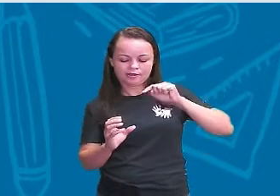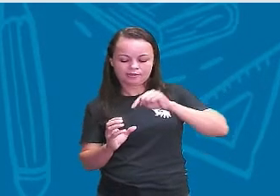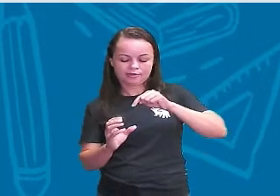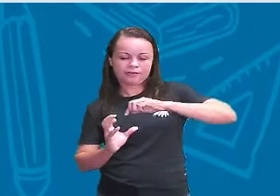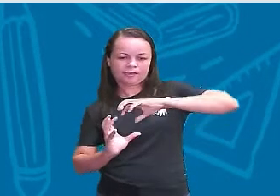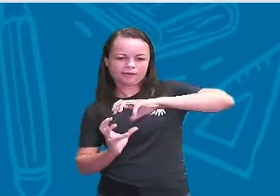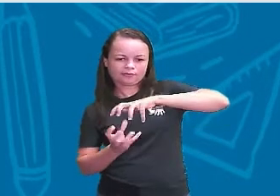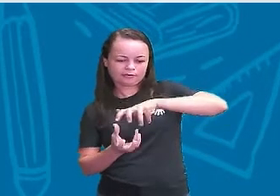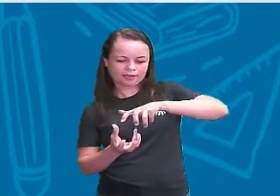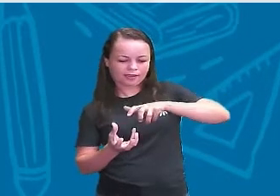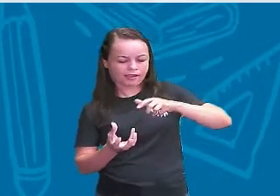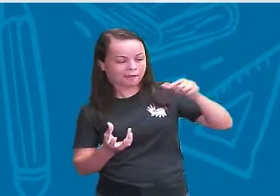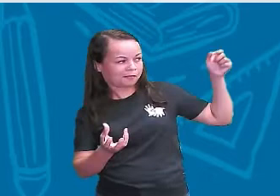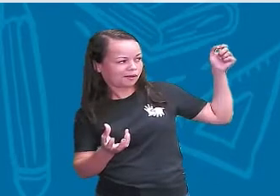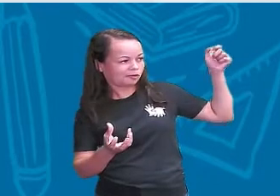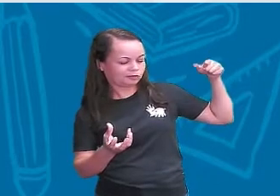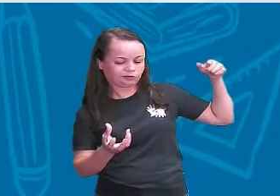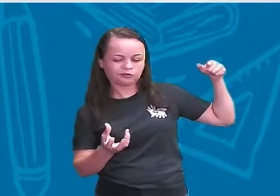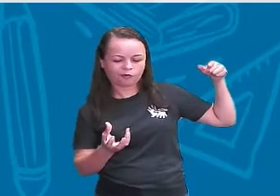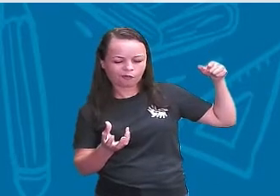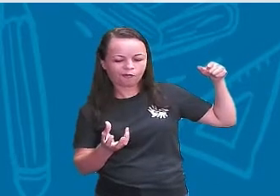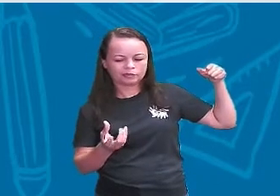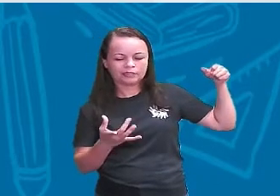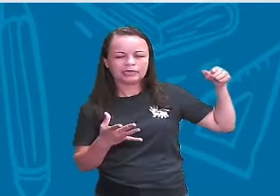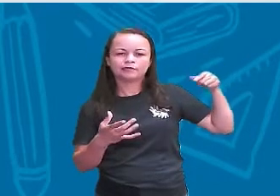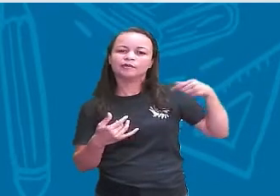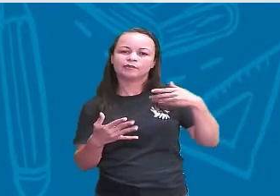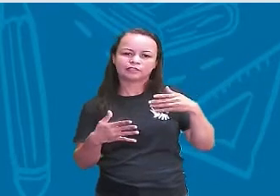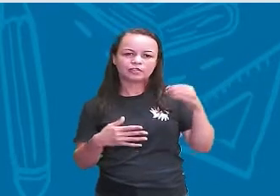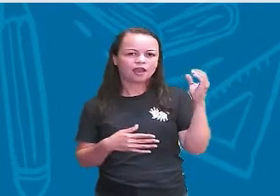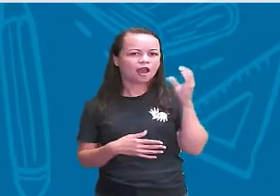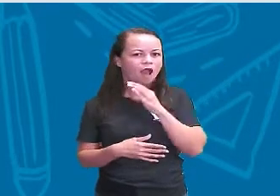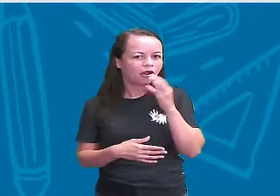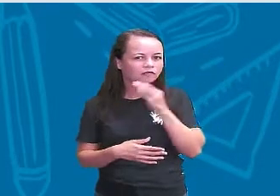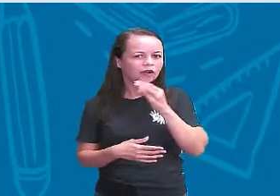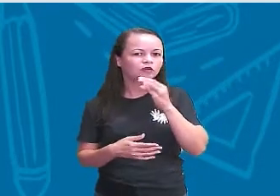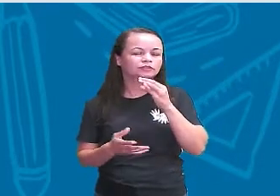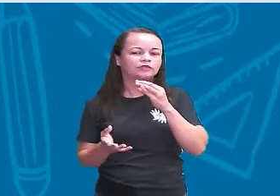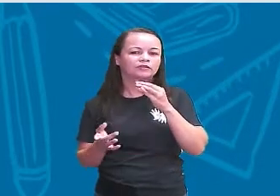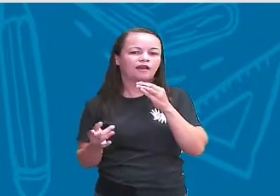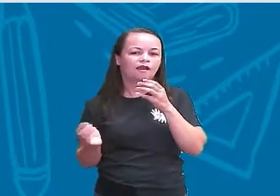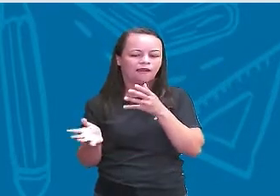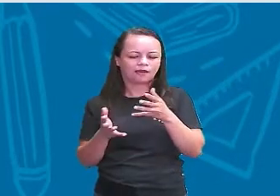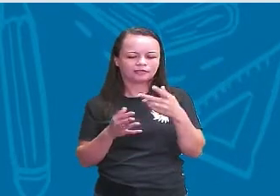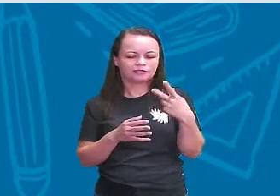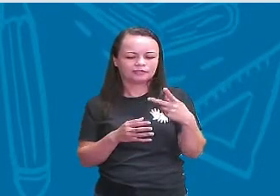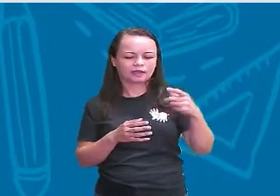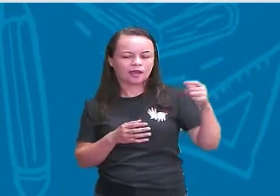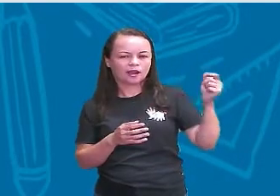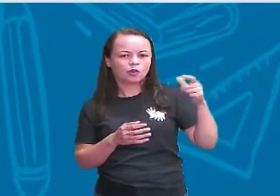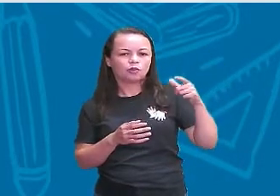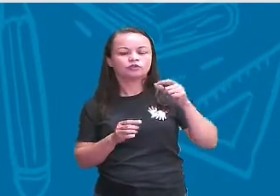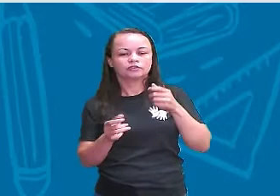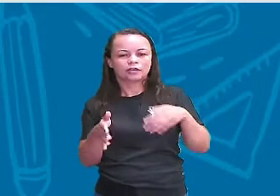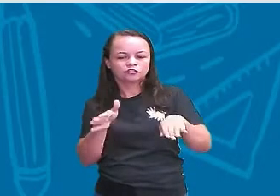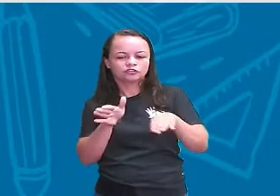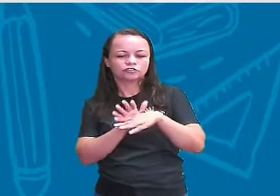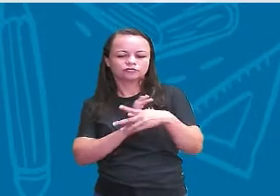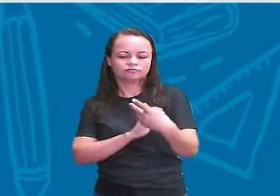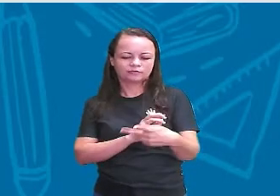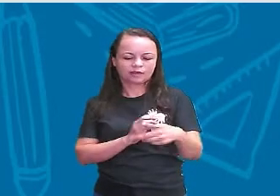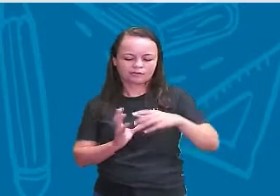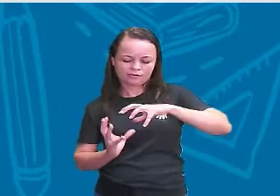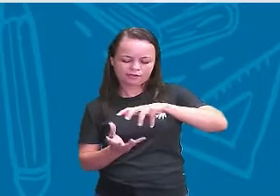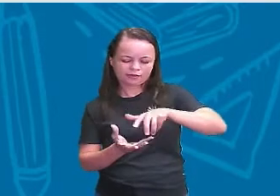certo, para o Sol, e mesmo assim a velocidade, através da velocidade da luz, ela consegue chegar aqui na nossa